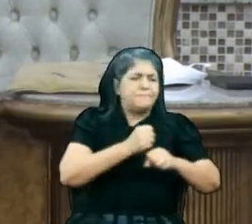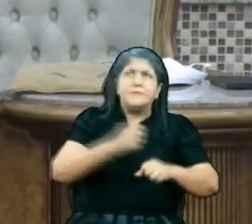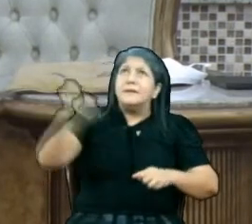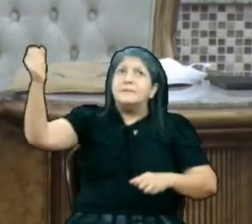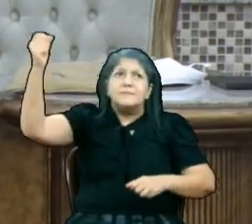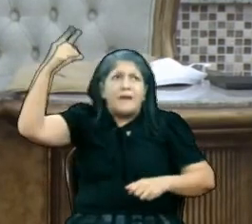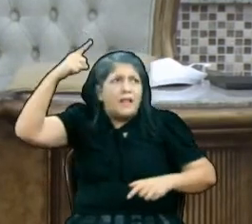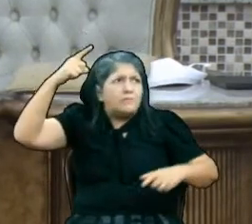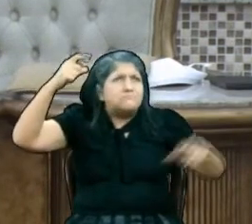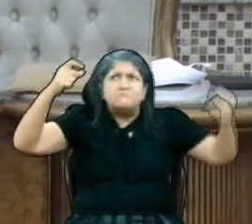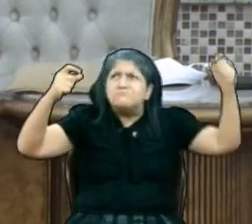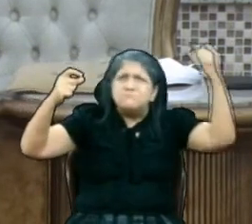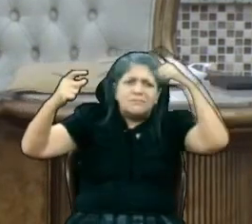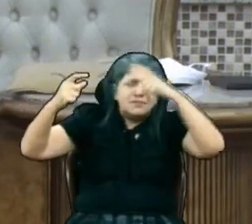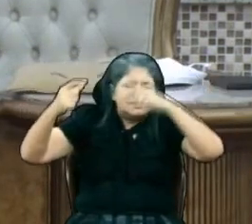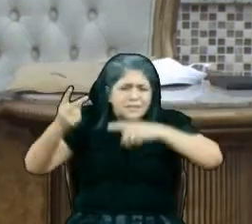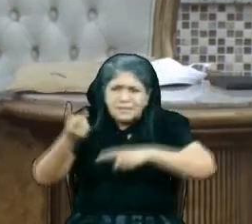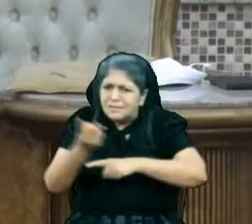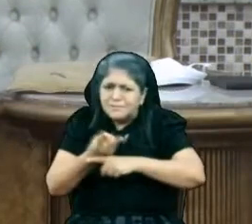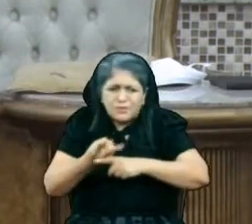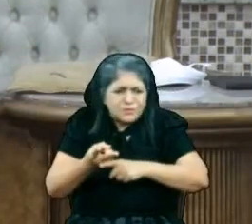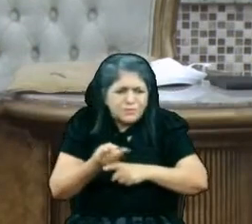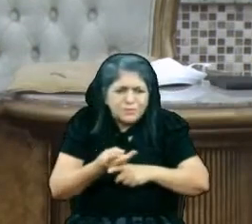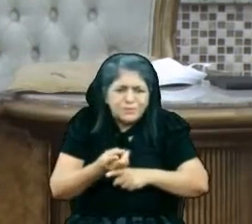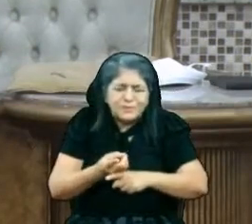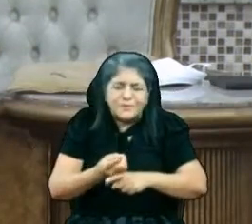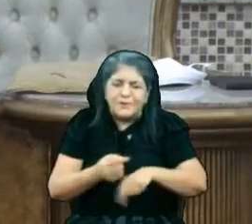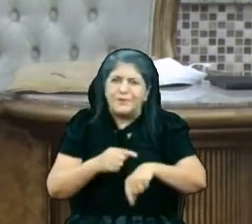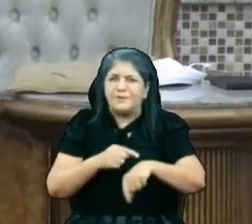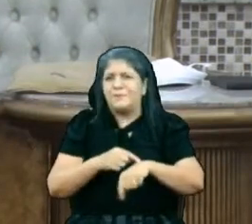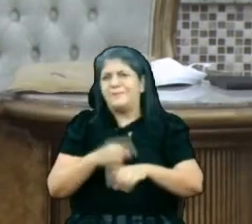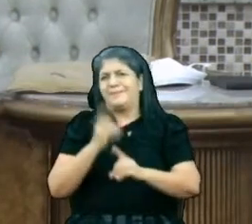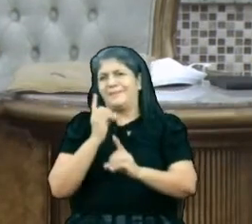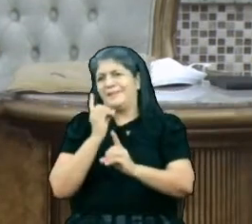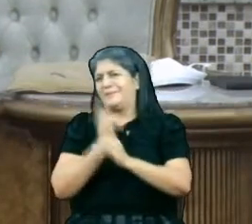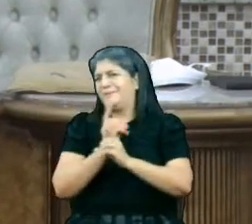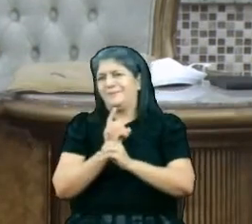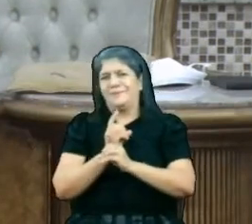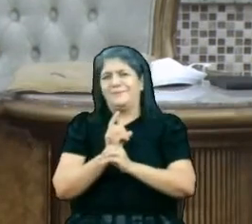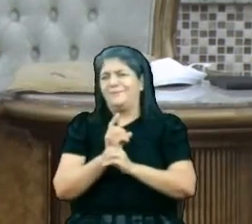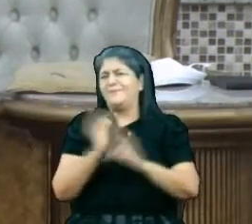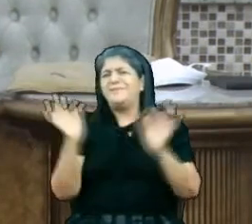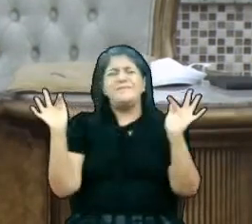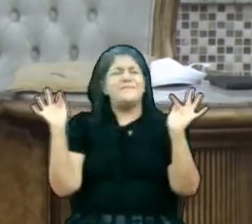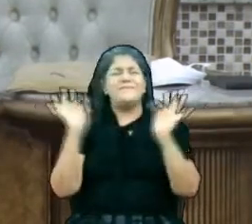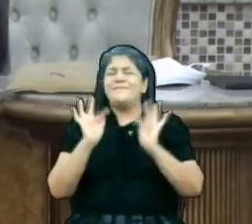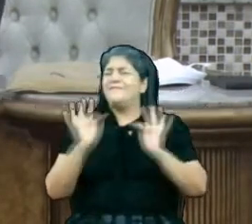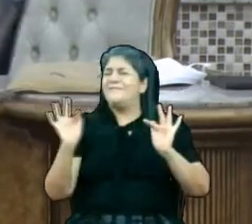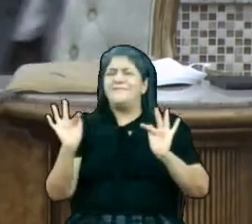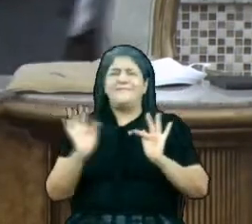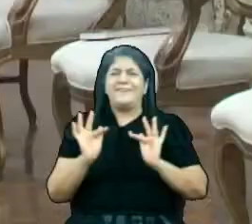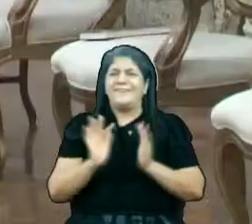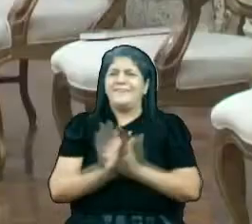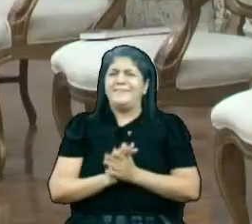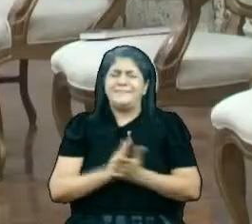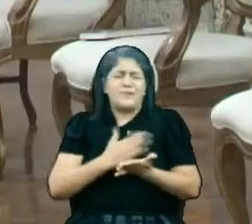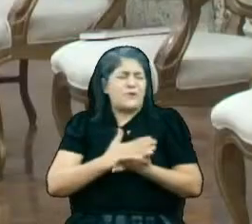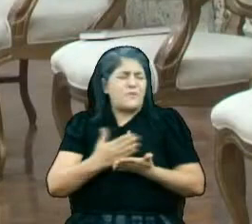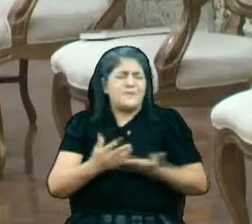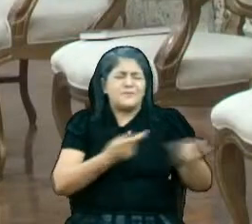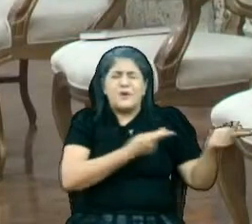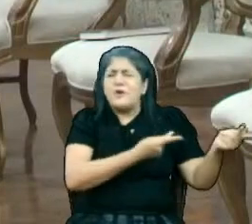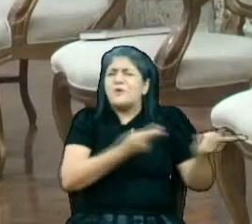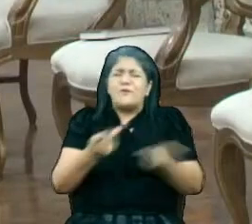igreja em Campinas e eu fui criado aqui dentro dessa igreja de Campinas e os anos que nós fizemos aqui na